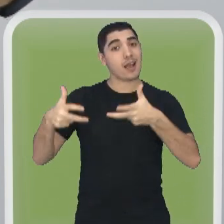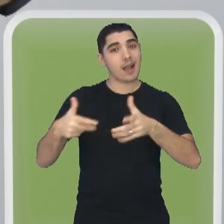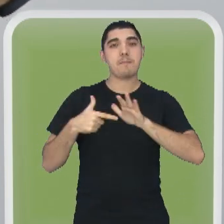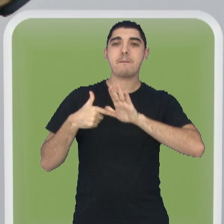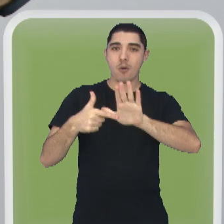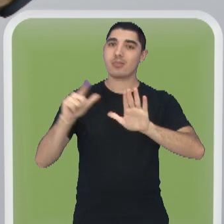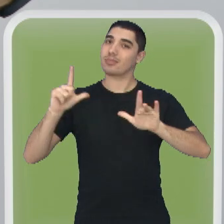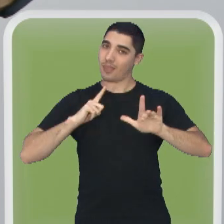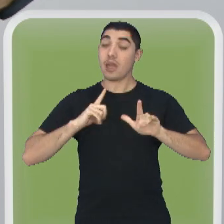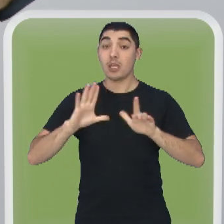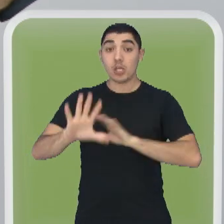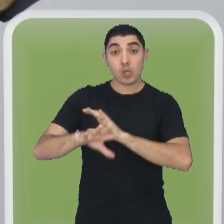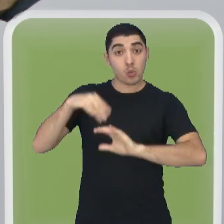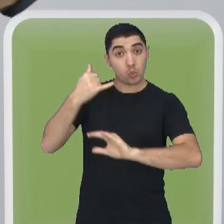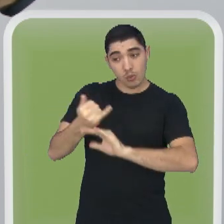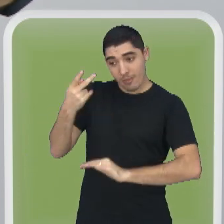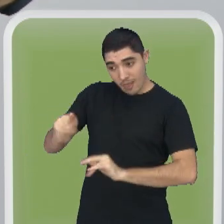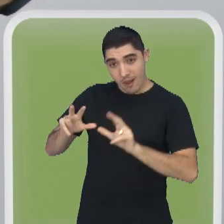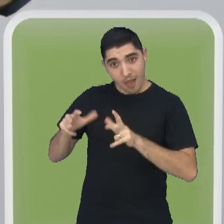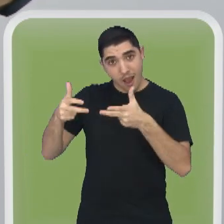camarasjc.sp.gov.br e também no